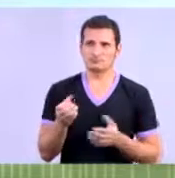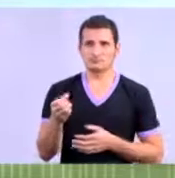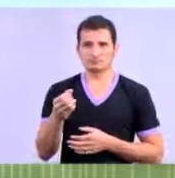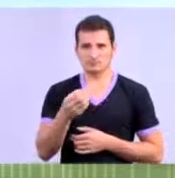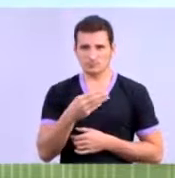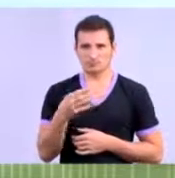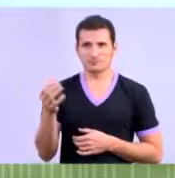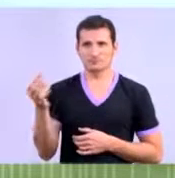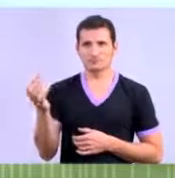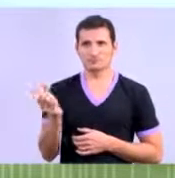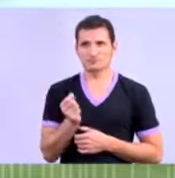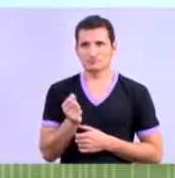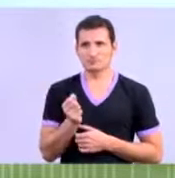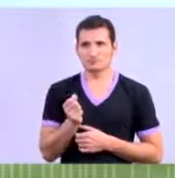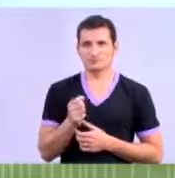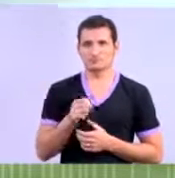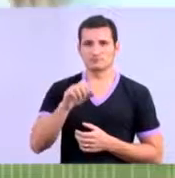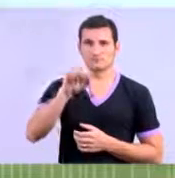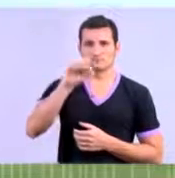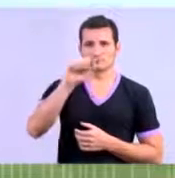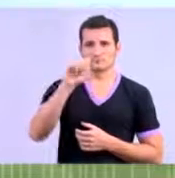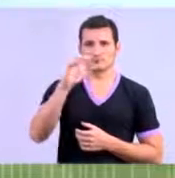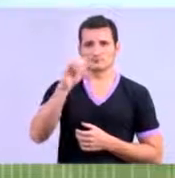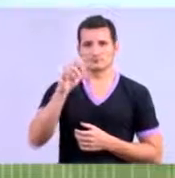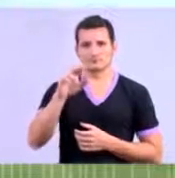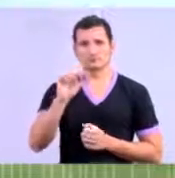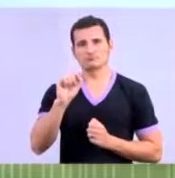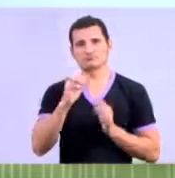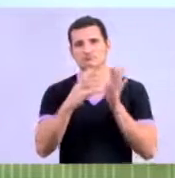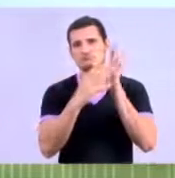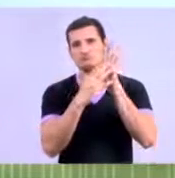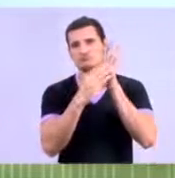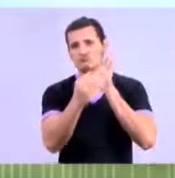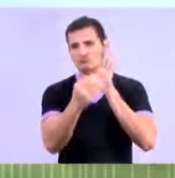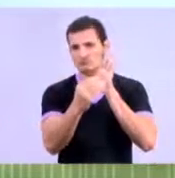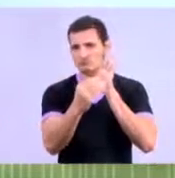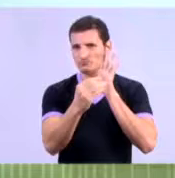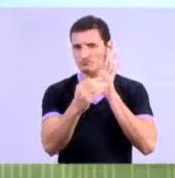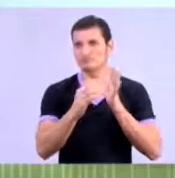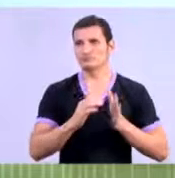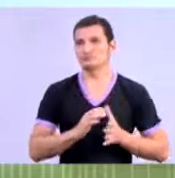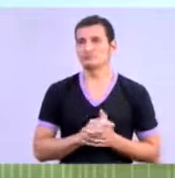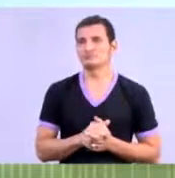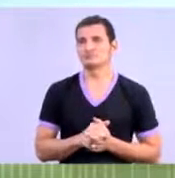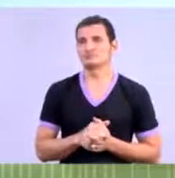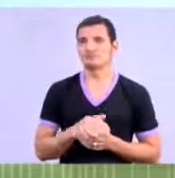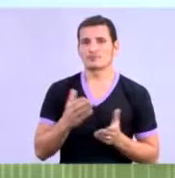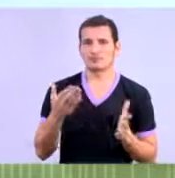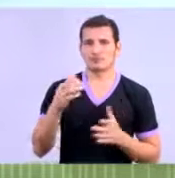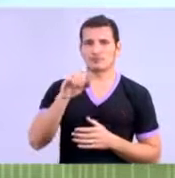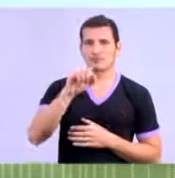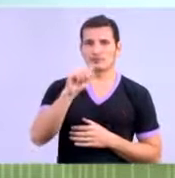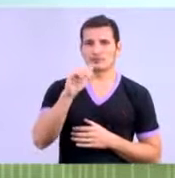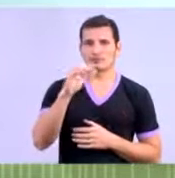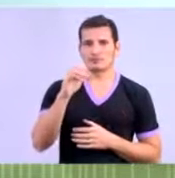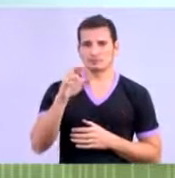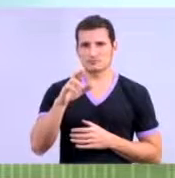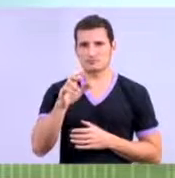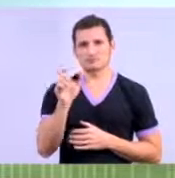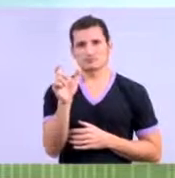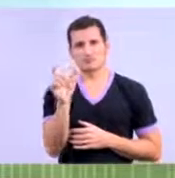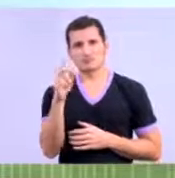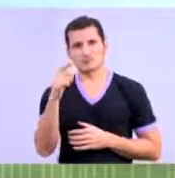sacar. O sacar, vocês podem tirar esse modelo como exemplo, tá? Mas o sacar agora vai ter uma outra